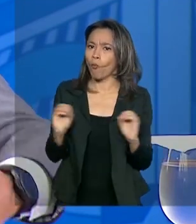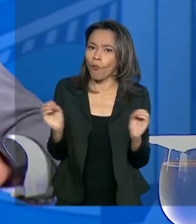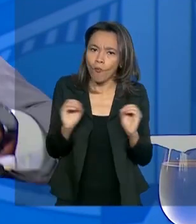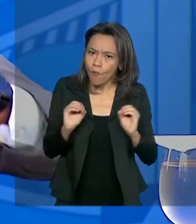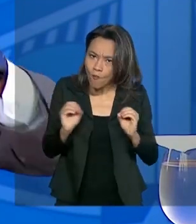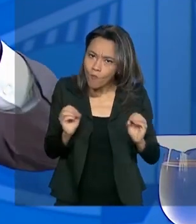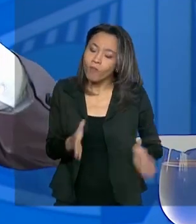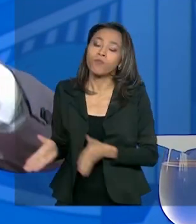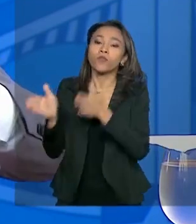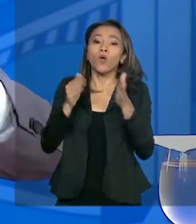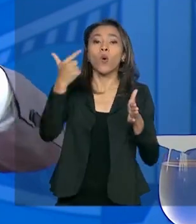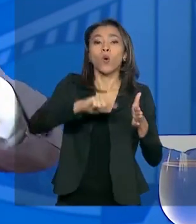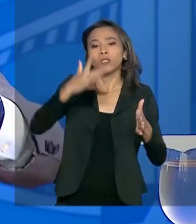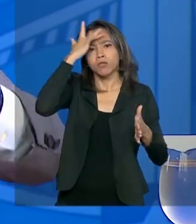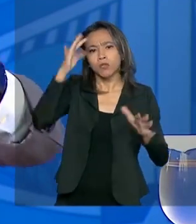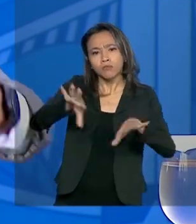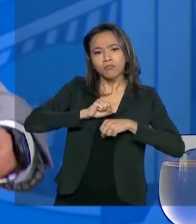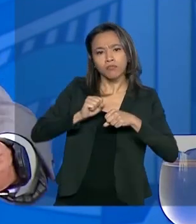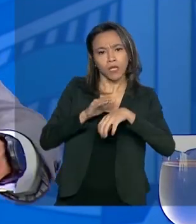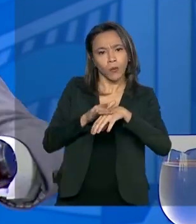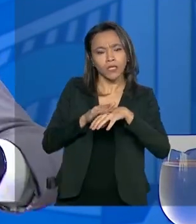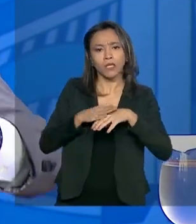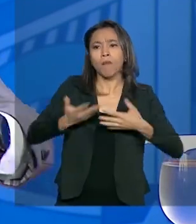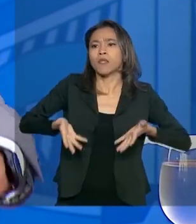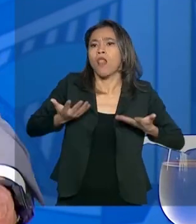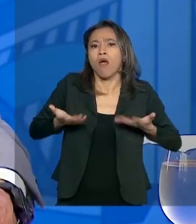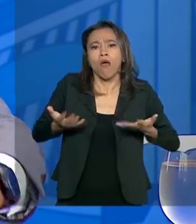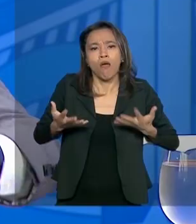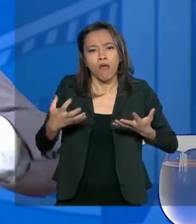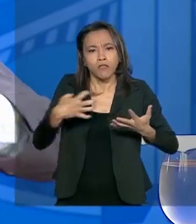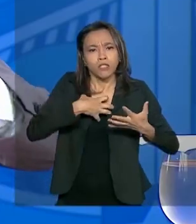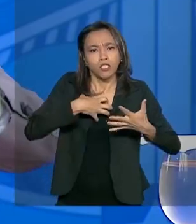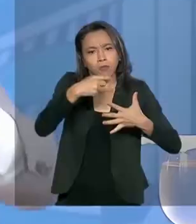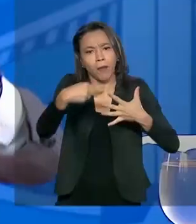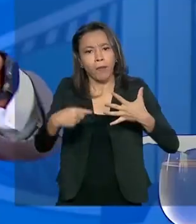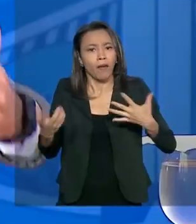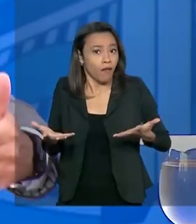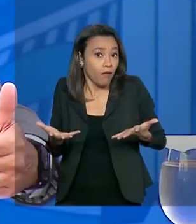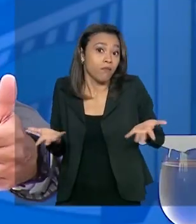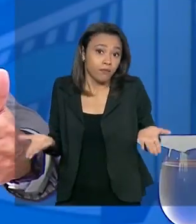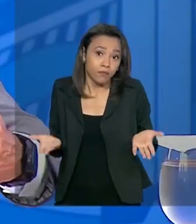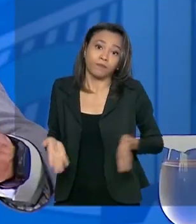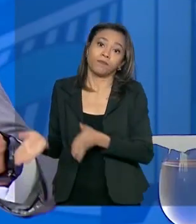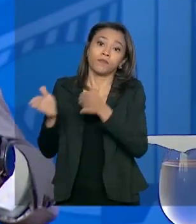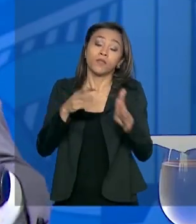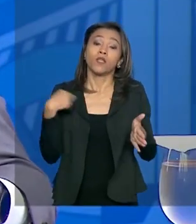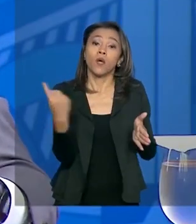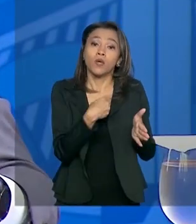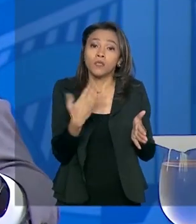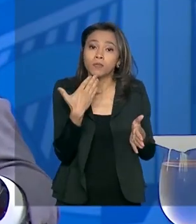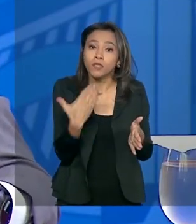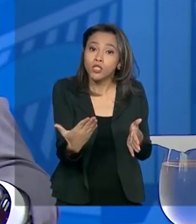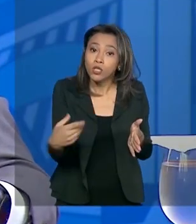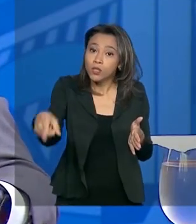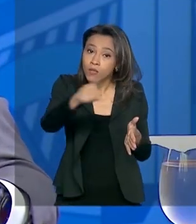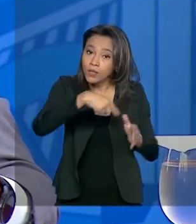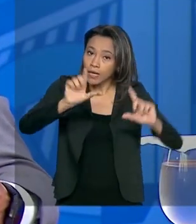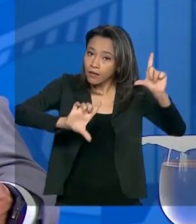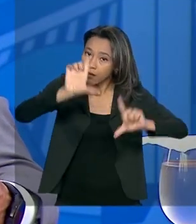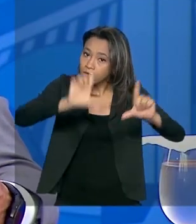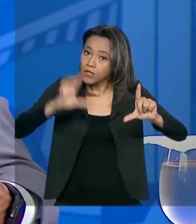outros terão sintomas leves desses que vão pegar a doença tanto senão para o hospital solicitamos é que a imprensa